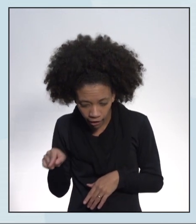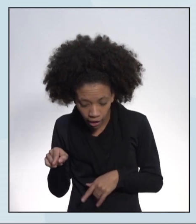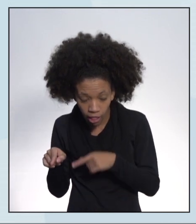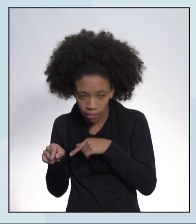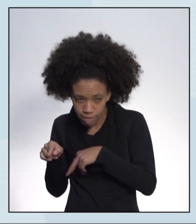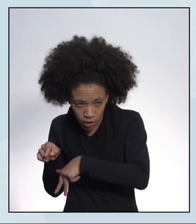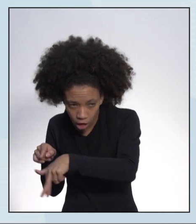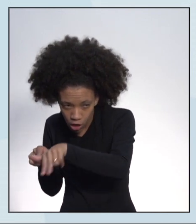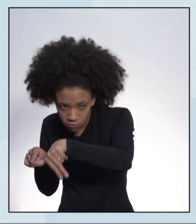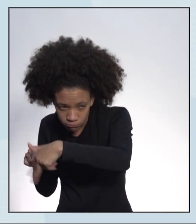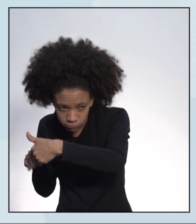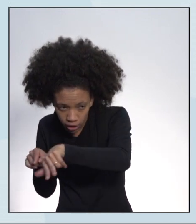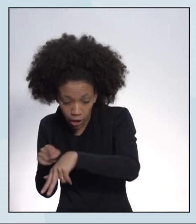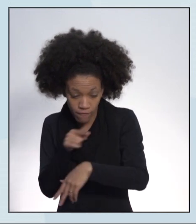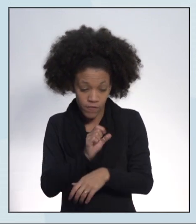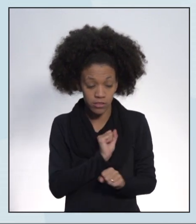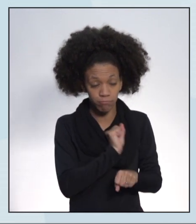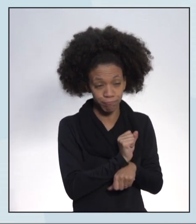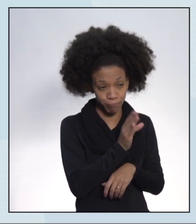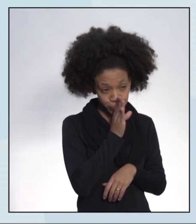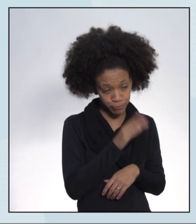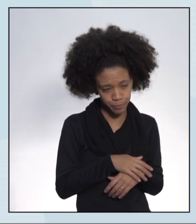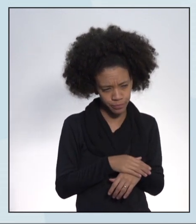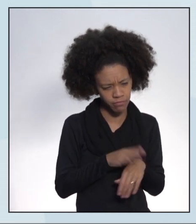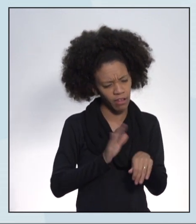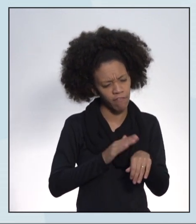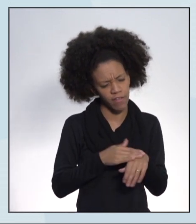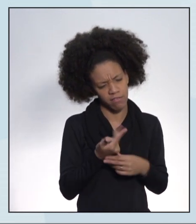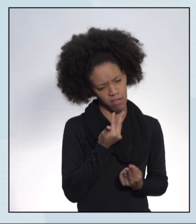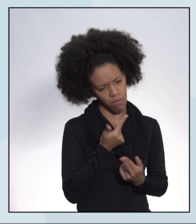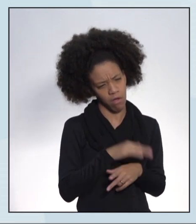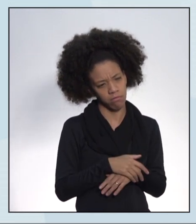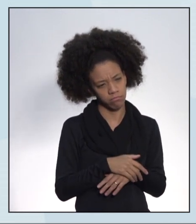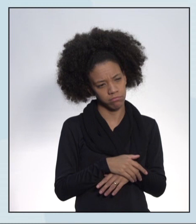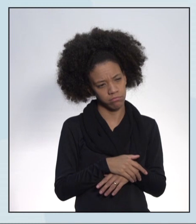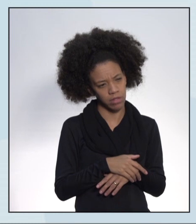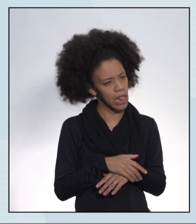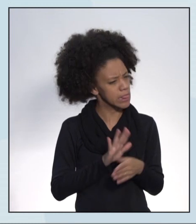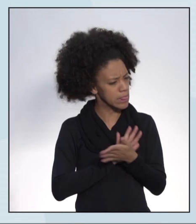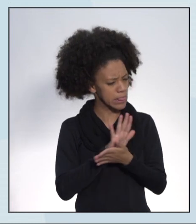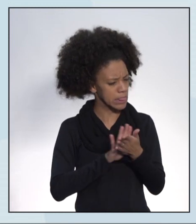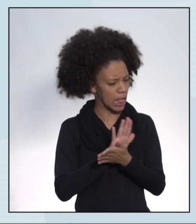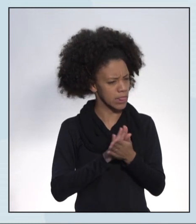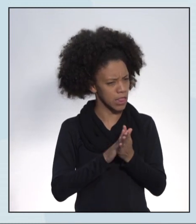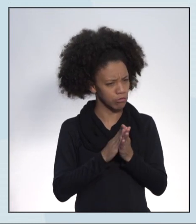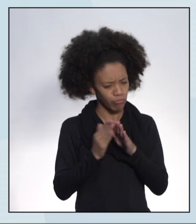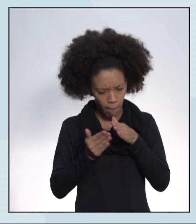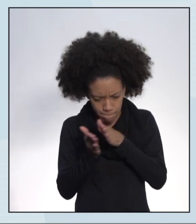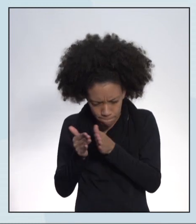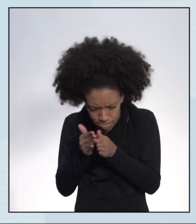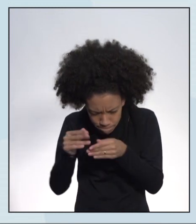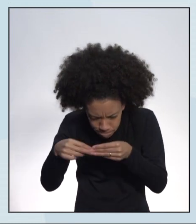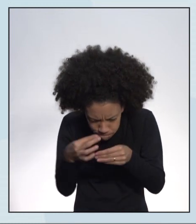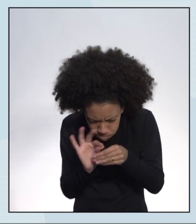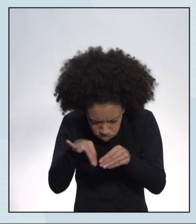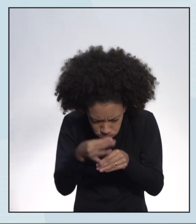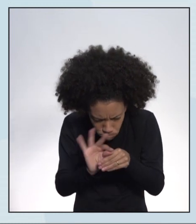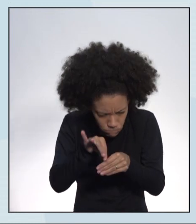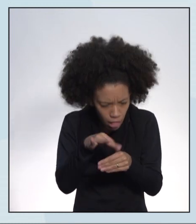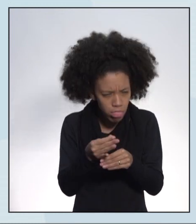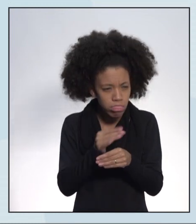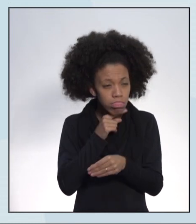na caixinha de costura? Faça como eu. Não abro caminho para ninguém. Onde espetam,